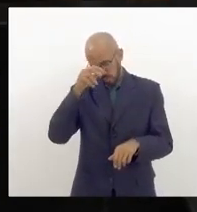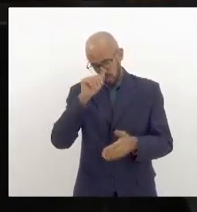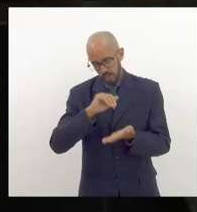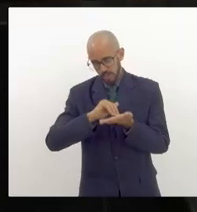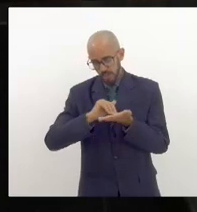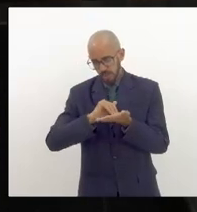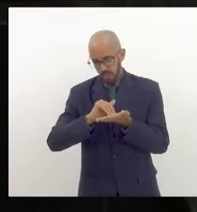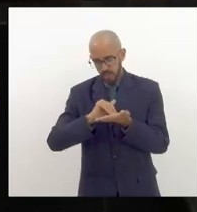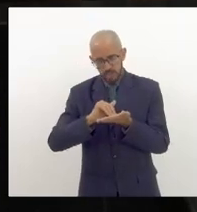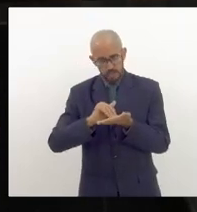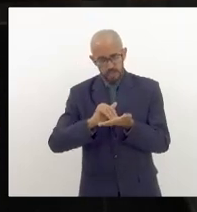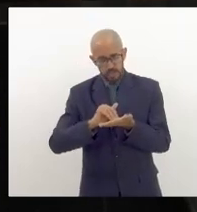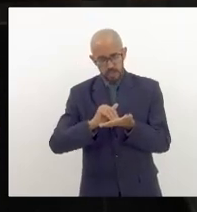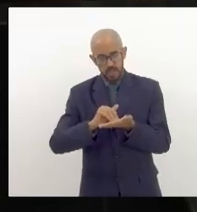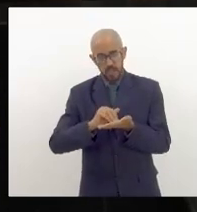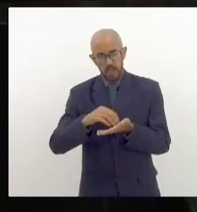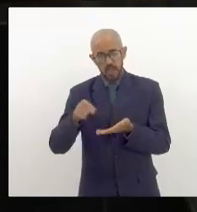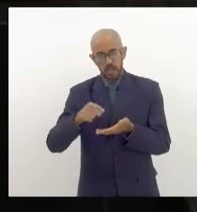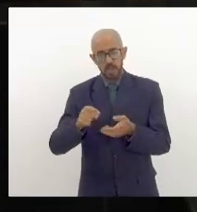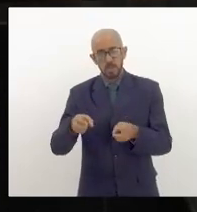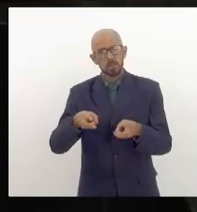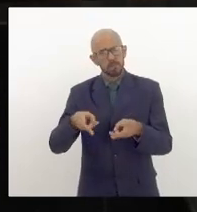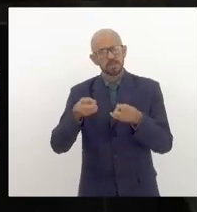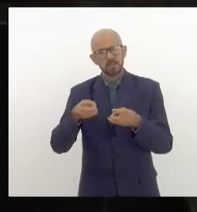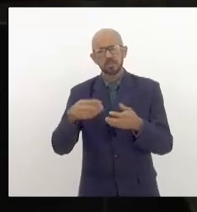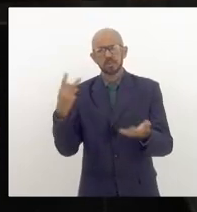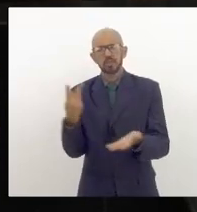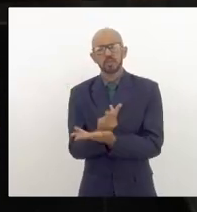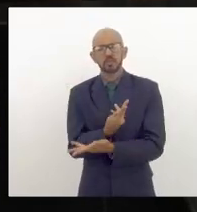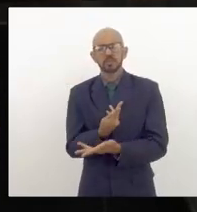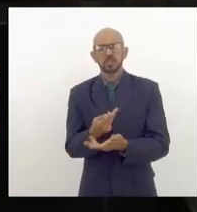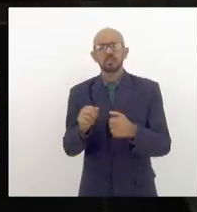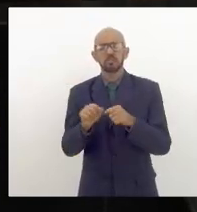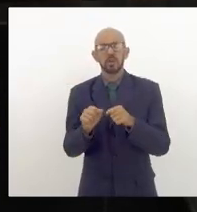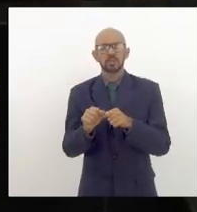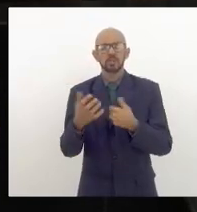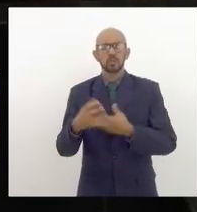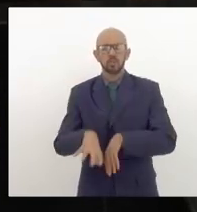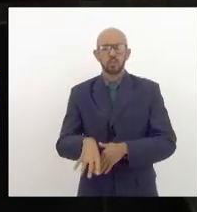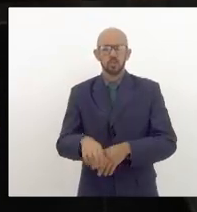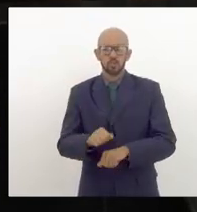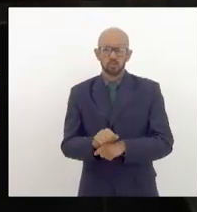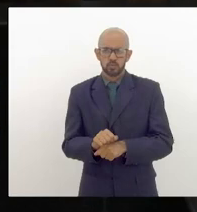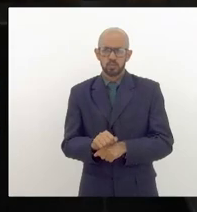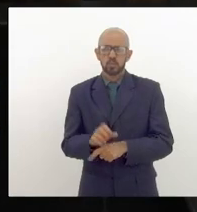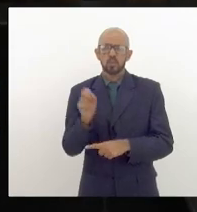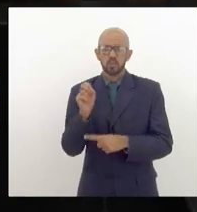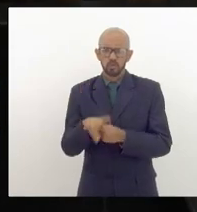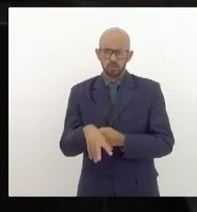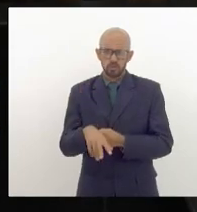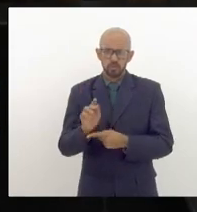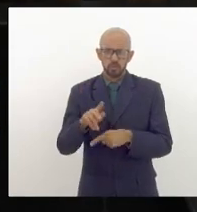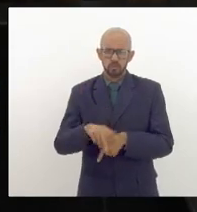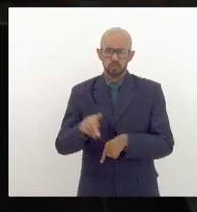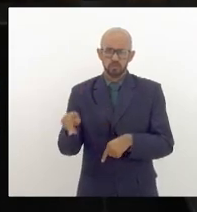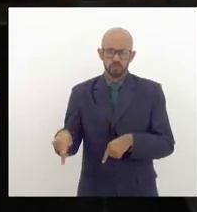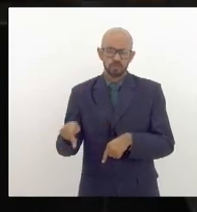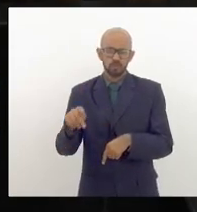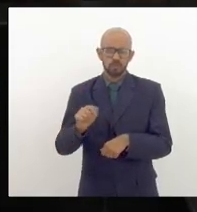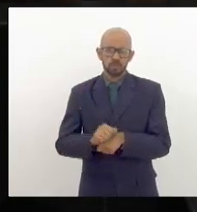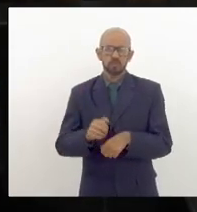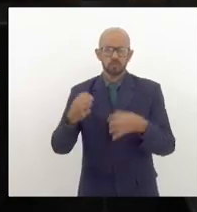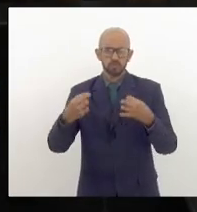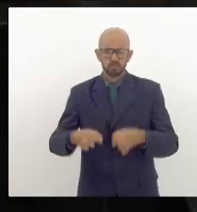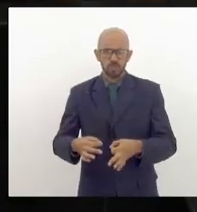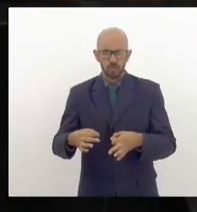Paulo prepara Leomar tomem vergonha na cara organizem concurso público contrato em professor professora pela porta da frente